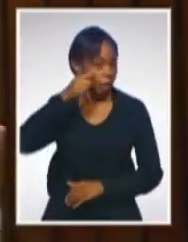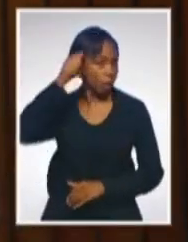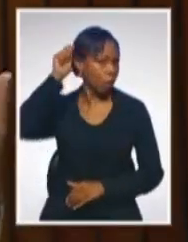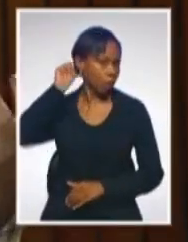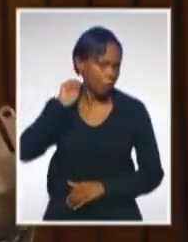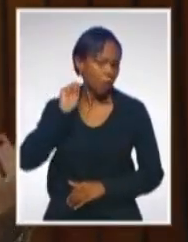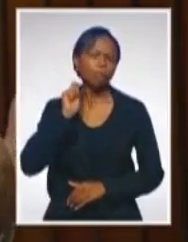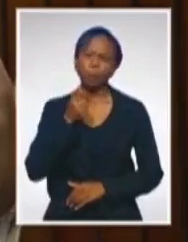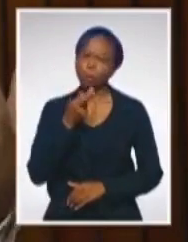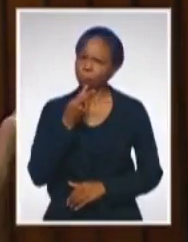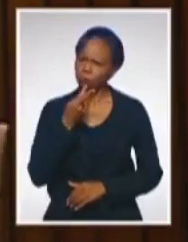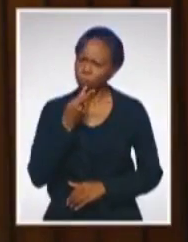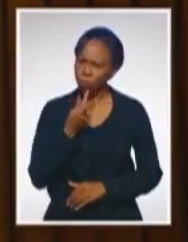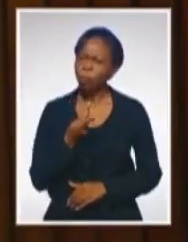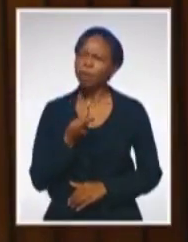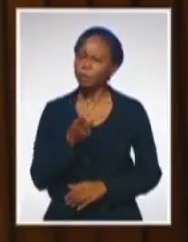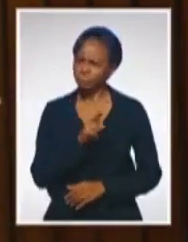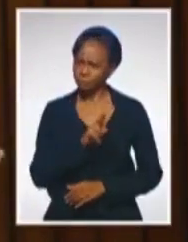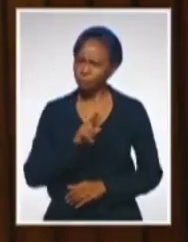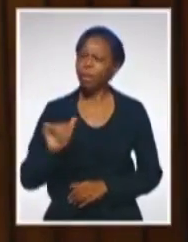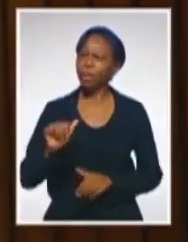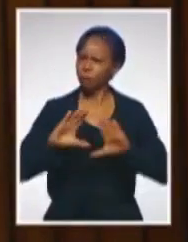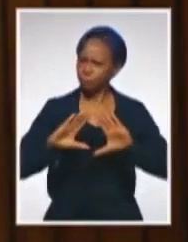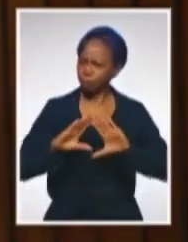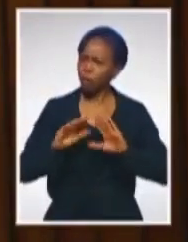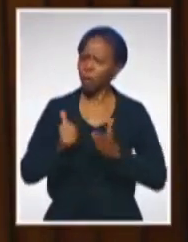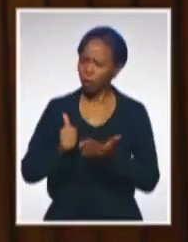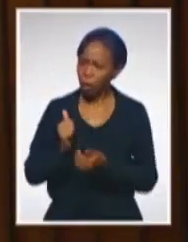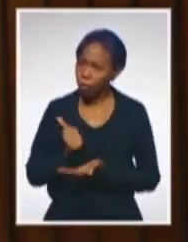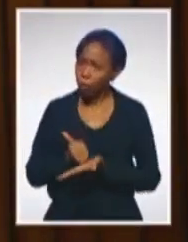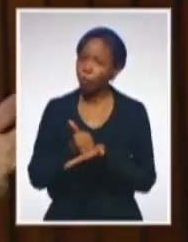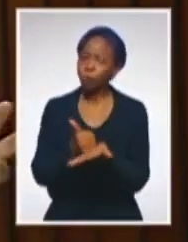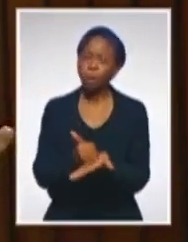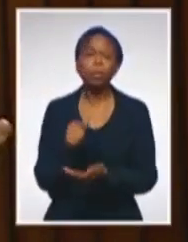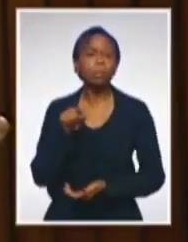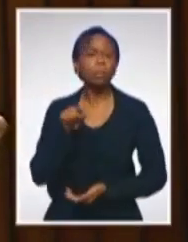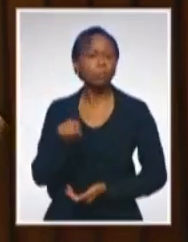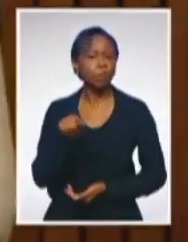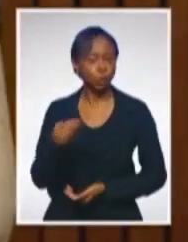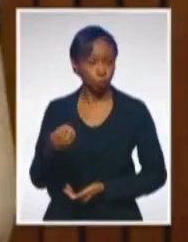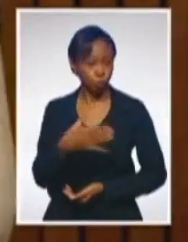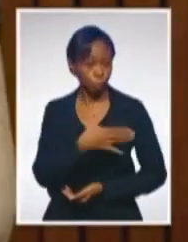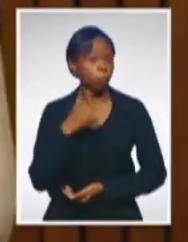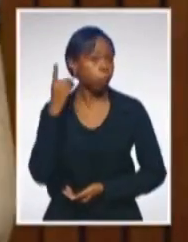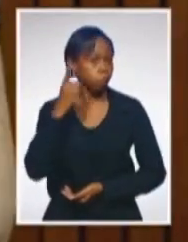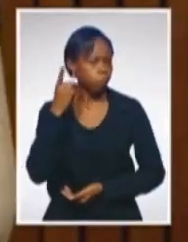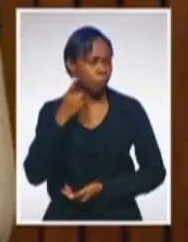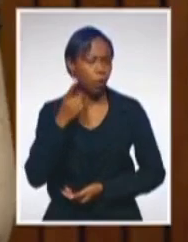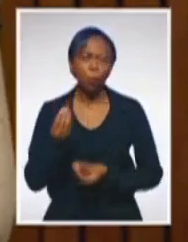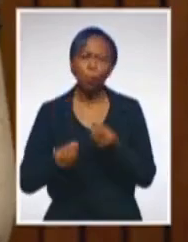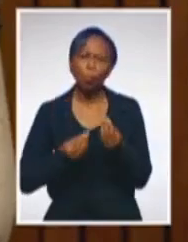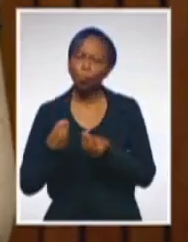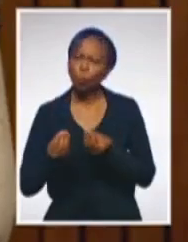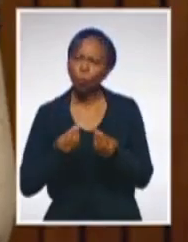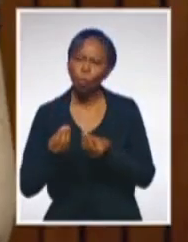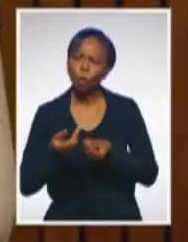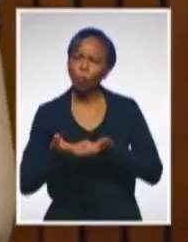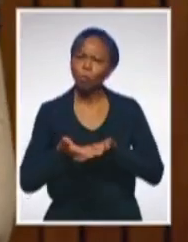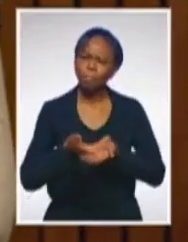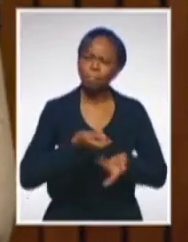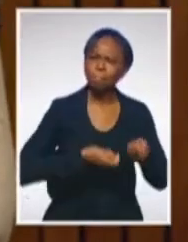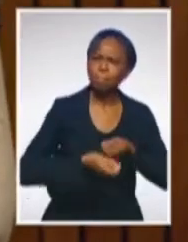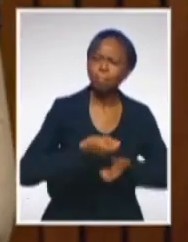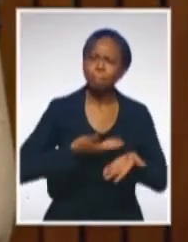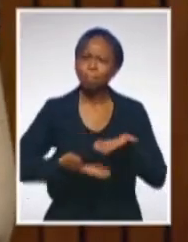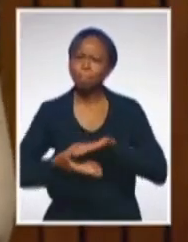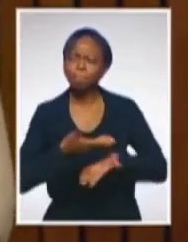vontade, manifestou que a Assembleia vai ajudá-lo. Você, como nova deputada, como é que vocês vão tentar articular também com outros parlamentares para apoiar as ideias